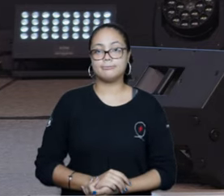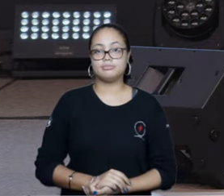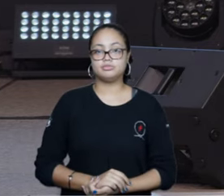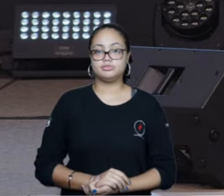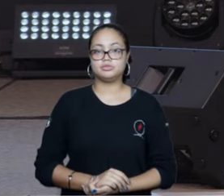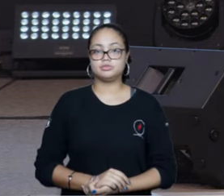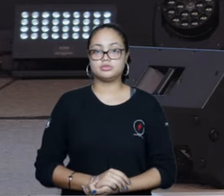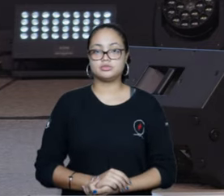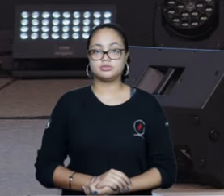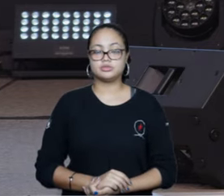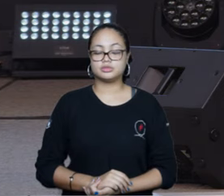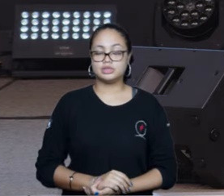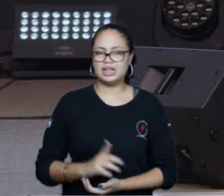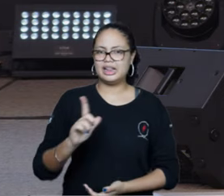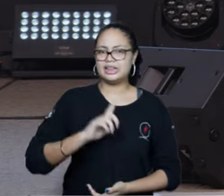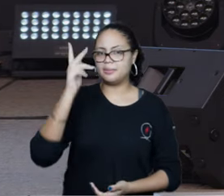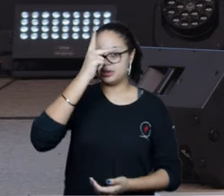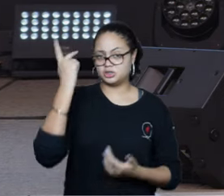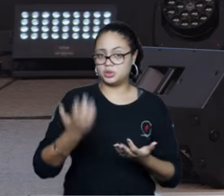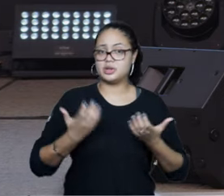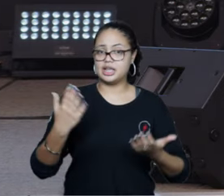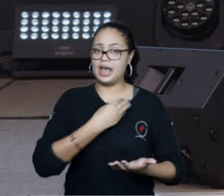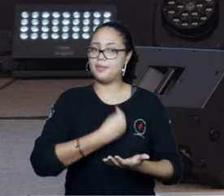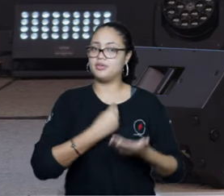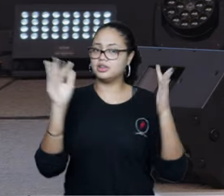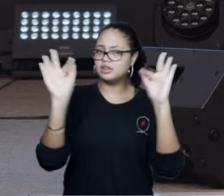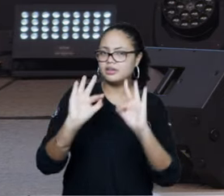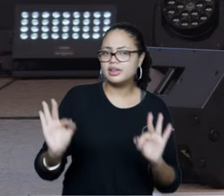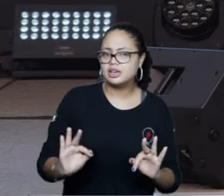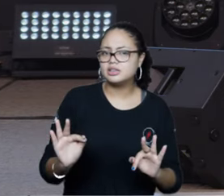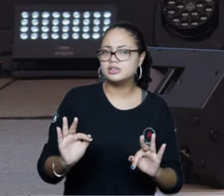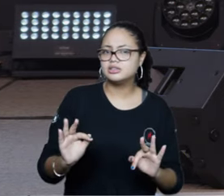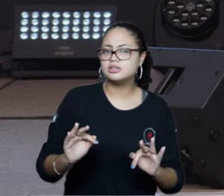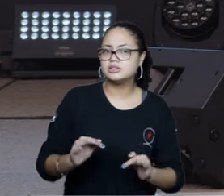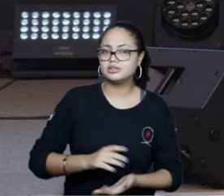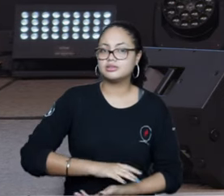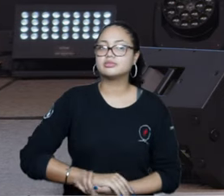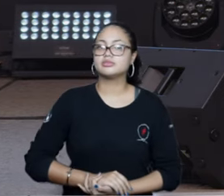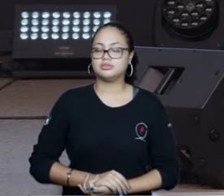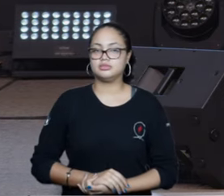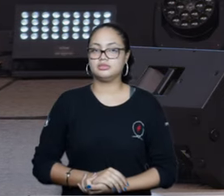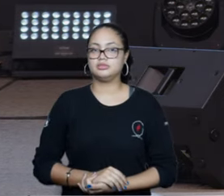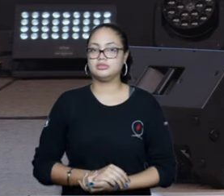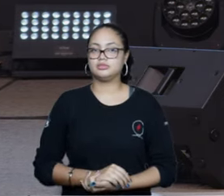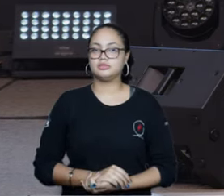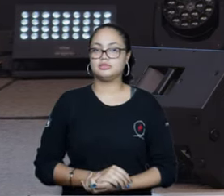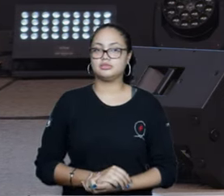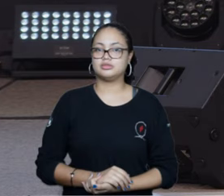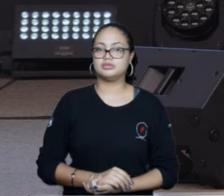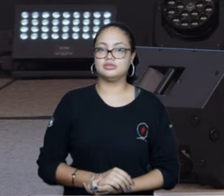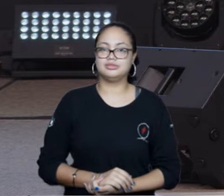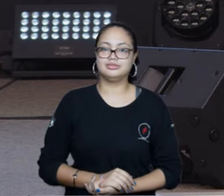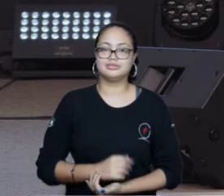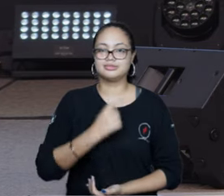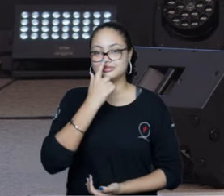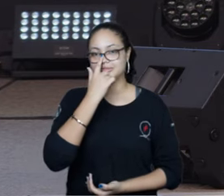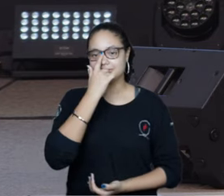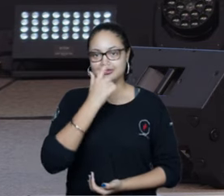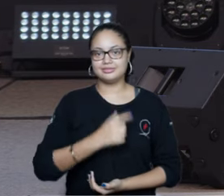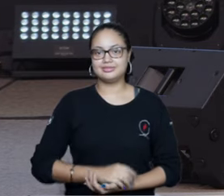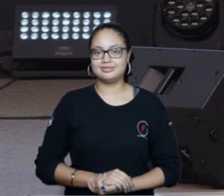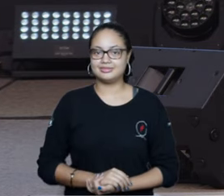será que ainda tem alguém aqui Quer ter uma vida feliz deixa eu ver se tem mesmo forçando a barra valeu